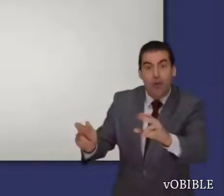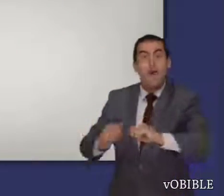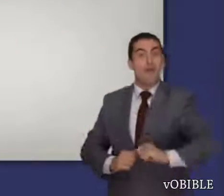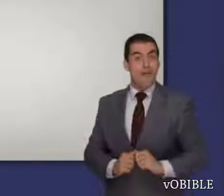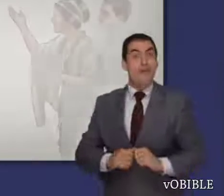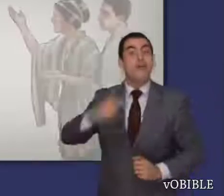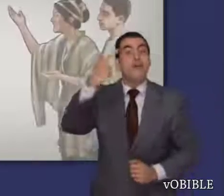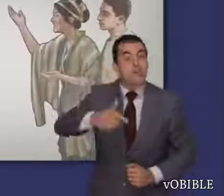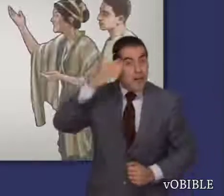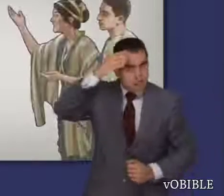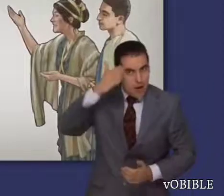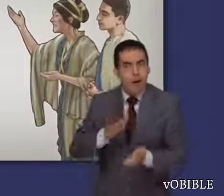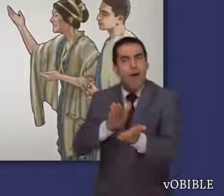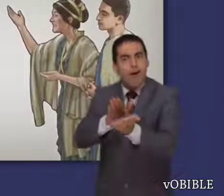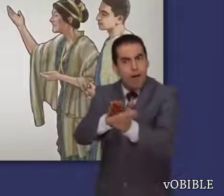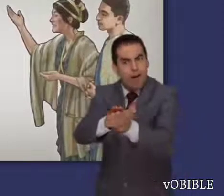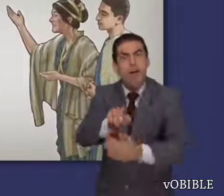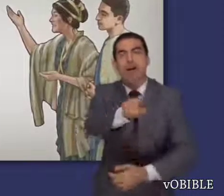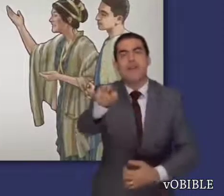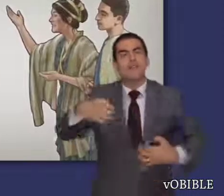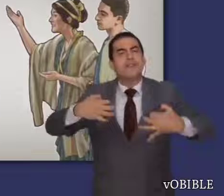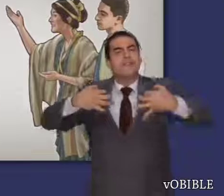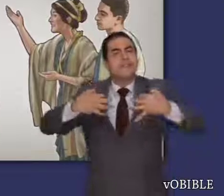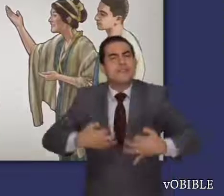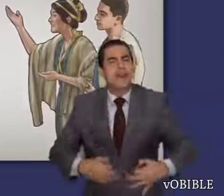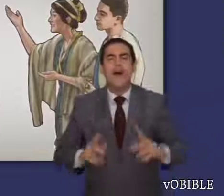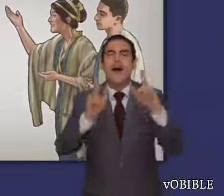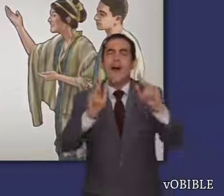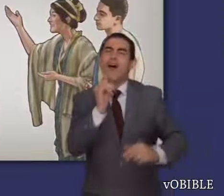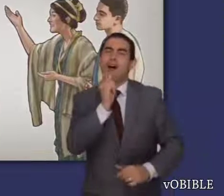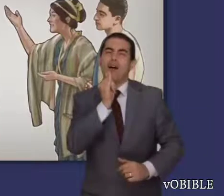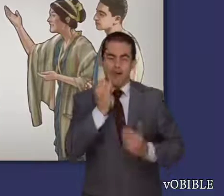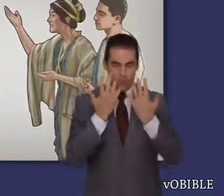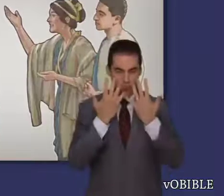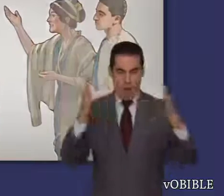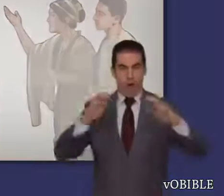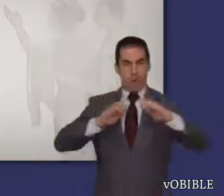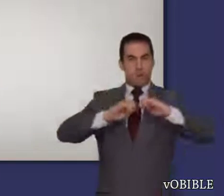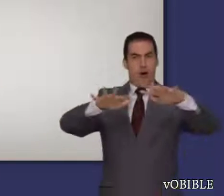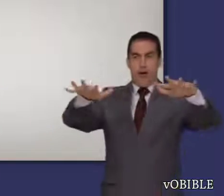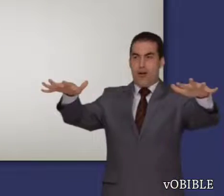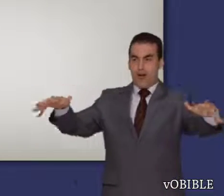Daí, os filipenses são elogiados por estar brilhando como iluminadores no mundo.